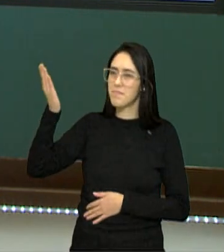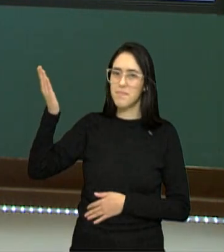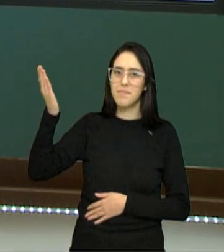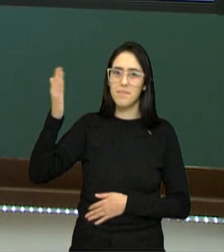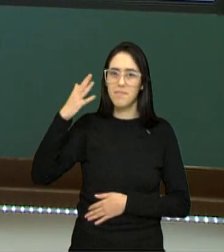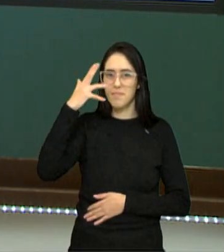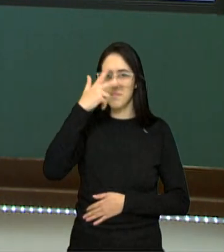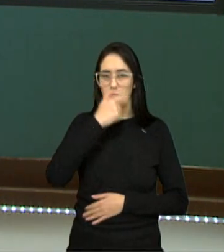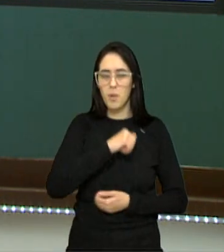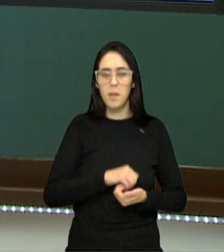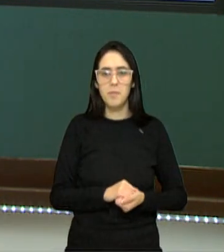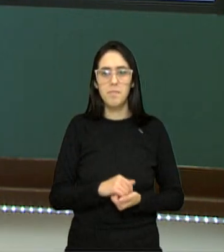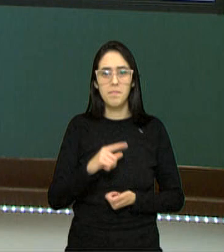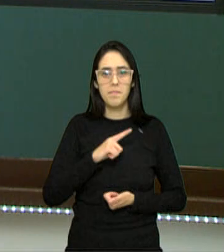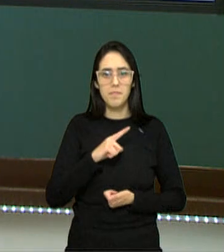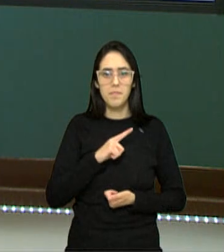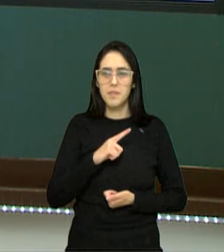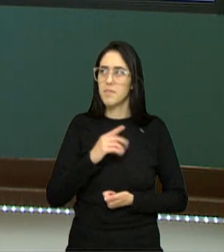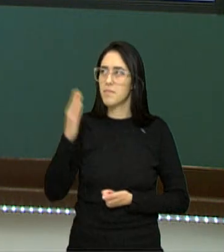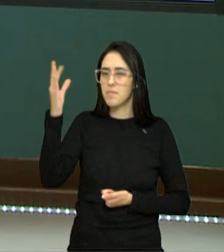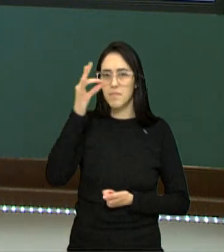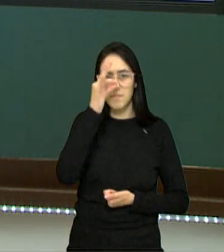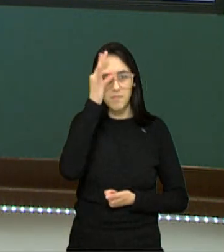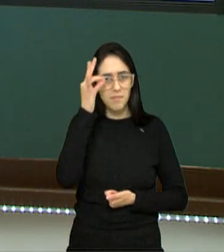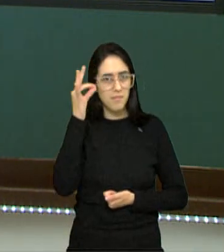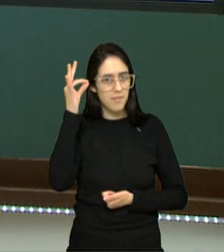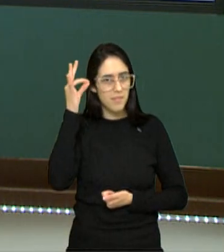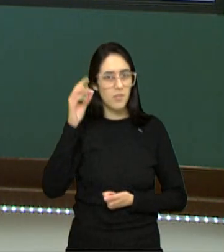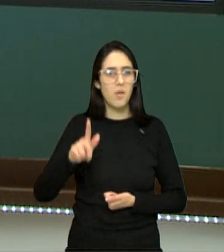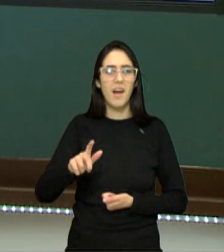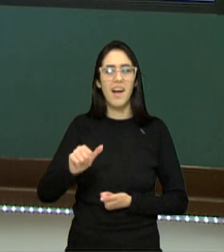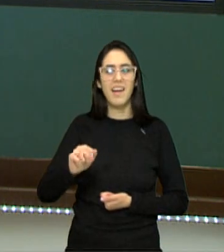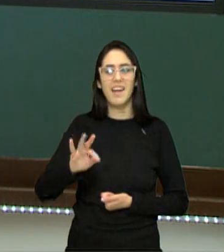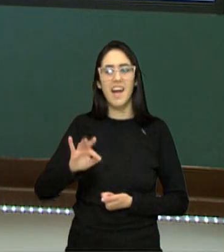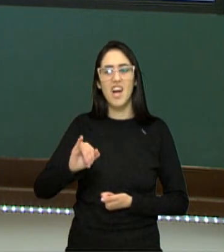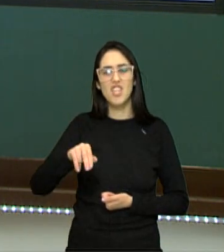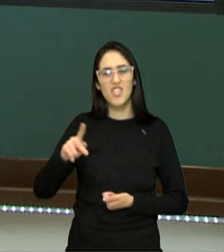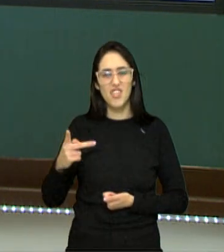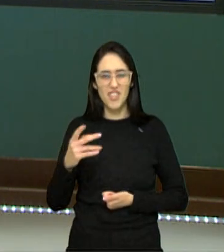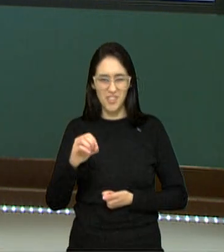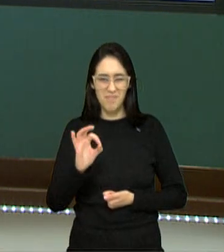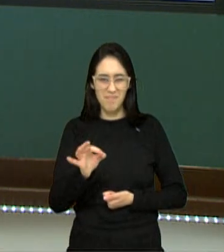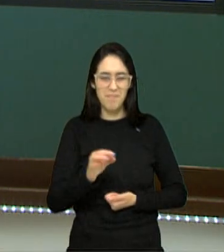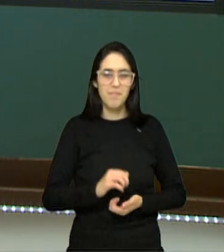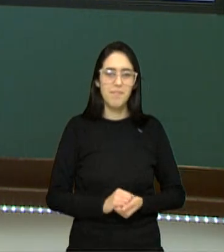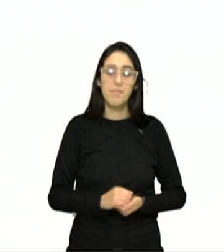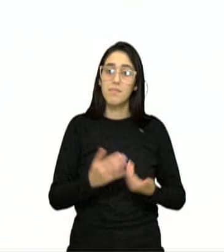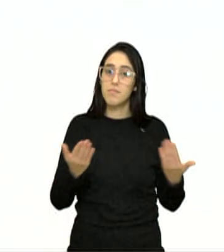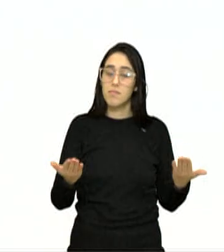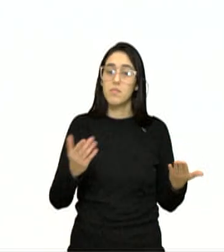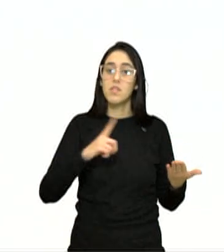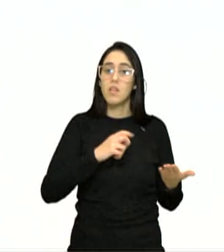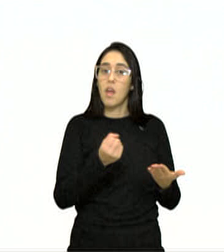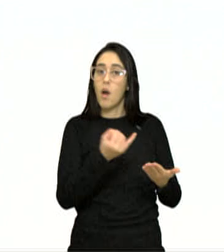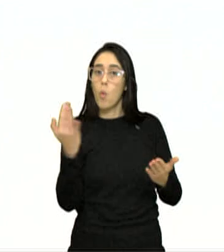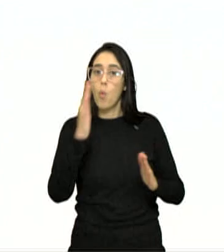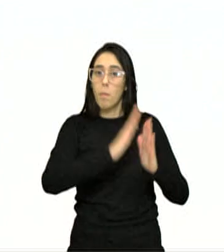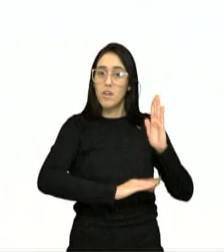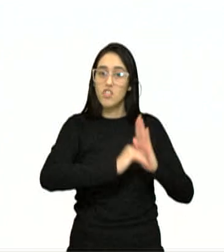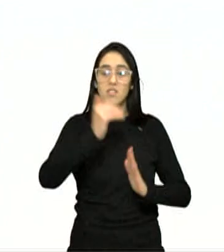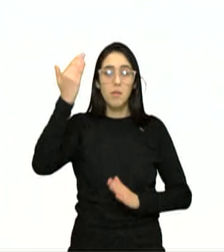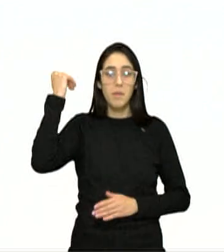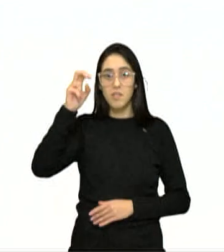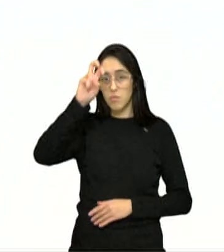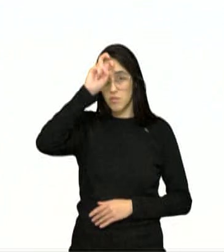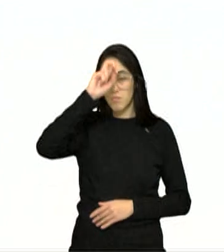um contorno. Esse aí é o delineado do gatinho. Há algumas tintas utilizadas no Egito. O